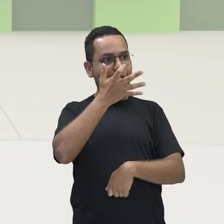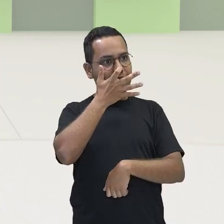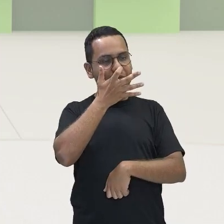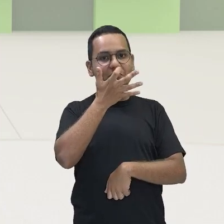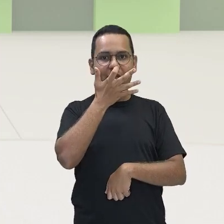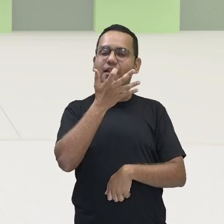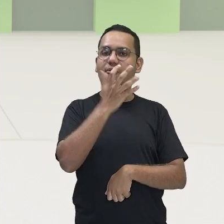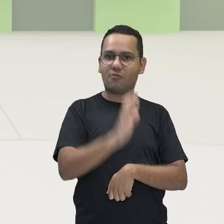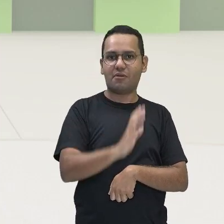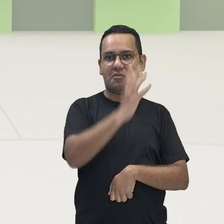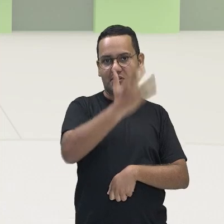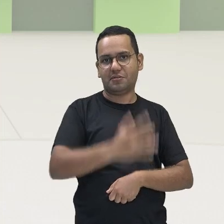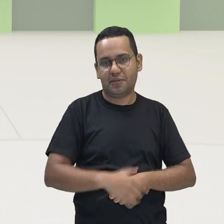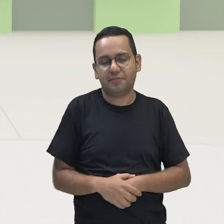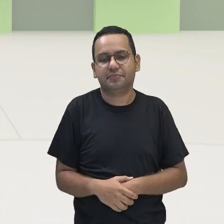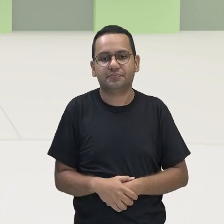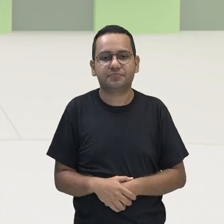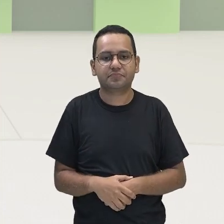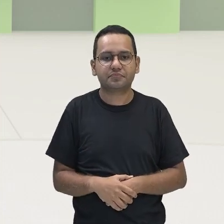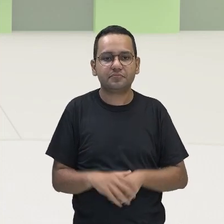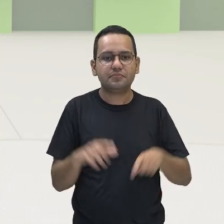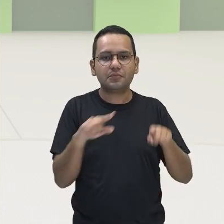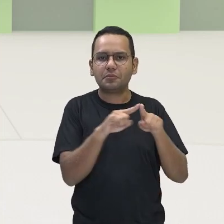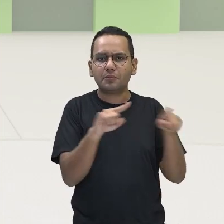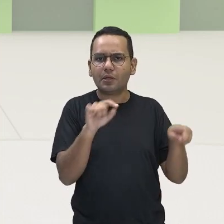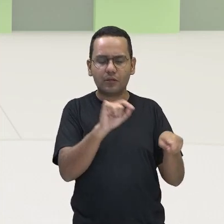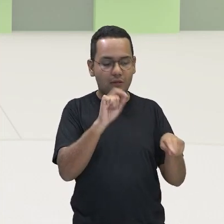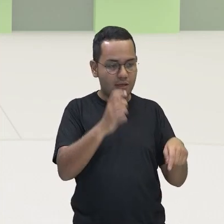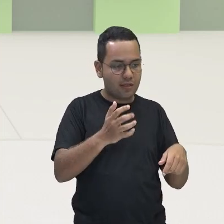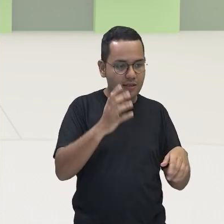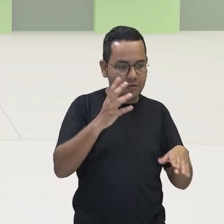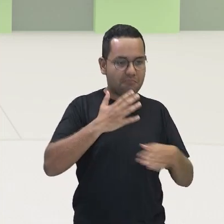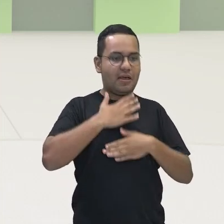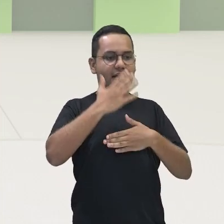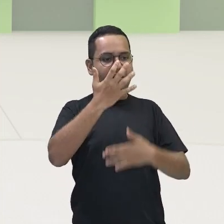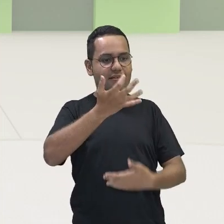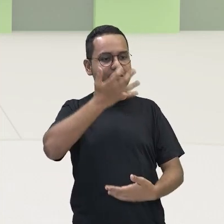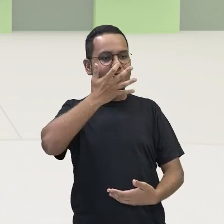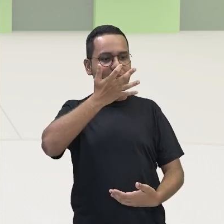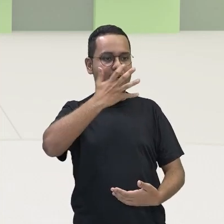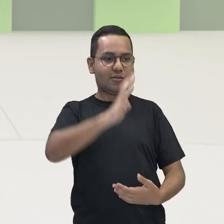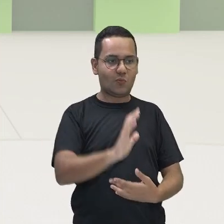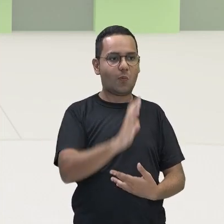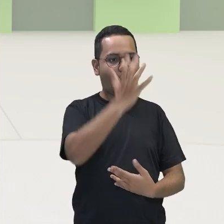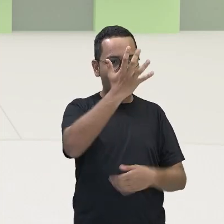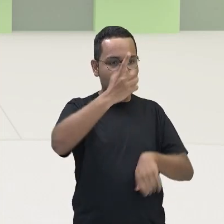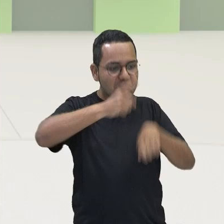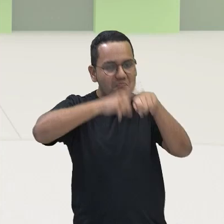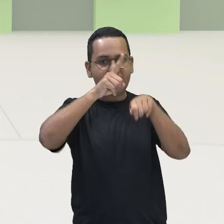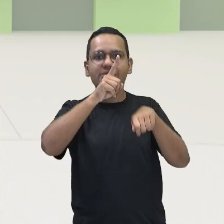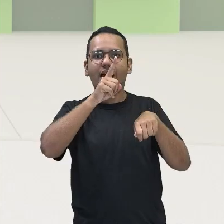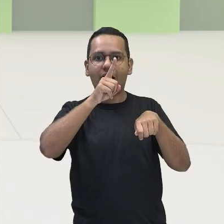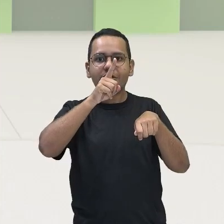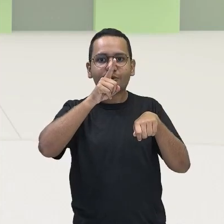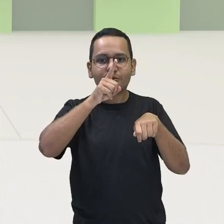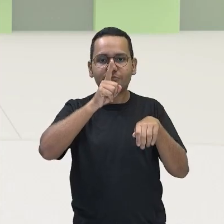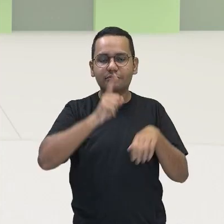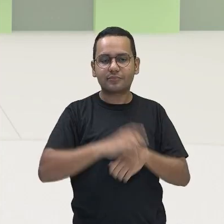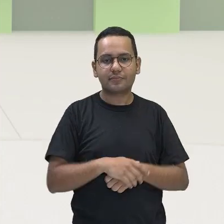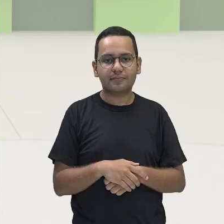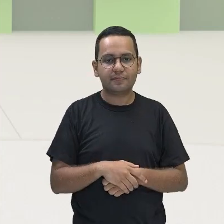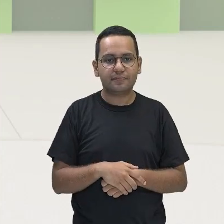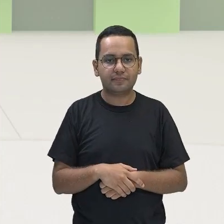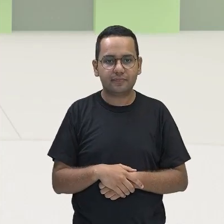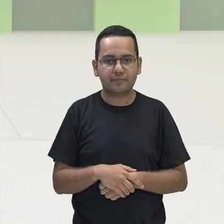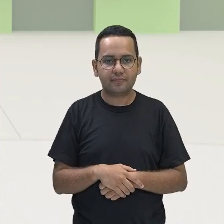E essa surpresa, pessoal, é tão grande que os pesquisadores têm quando eles encontram um resultado que